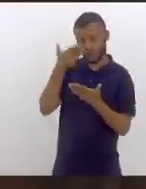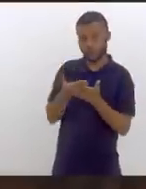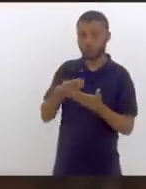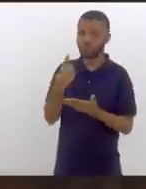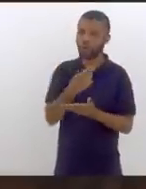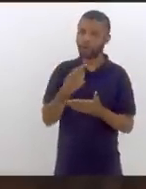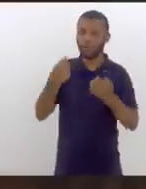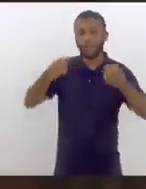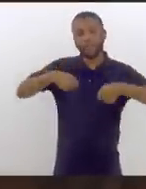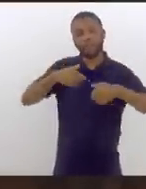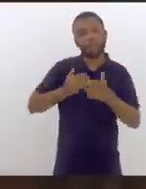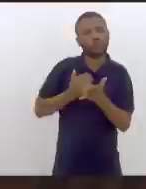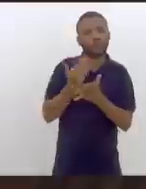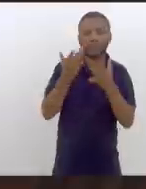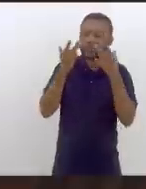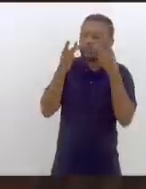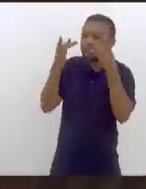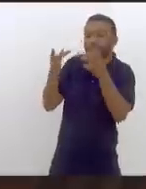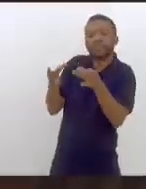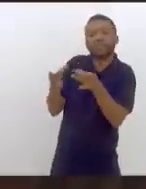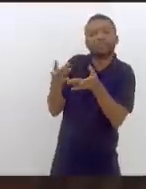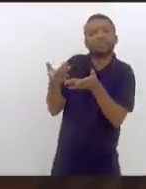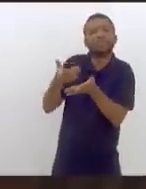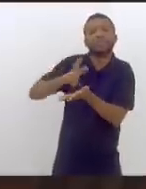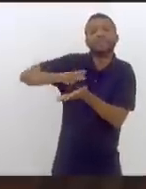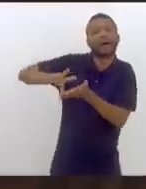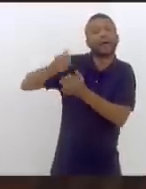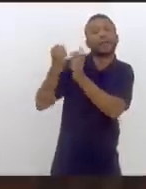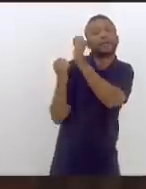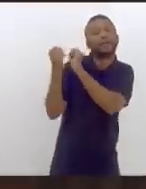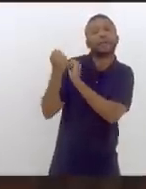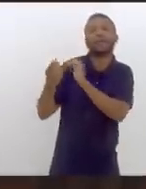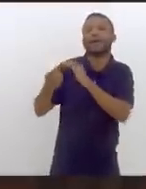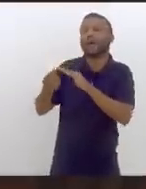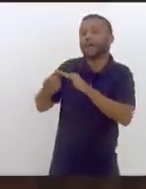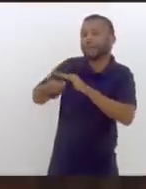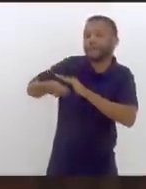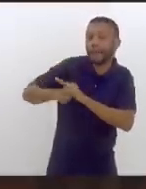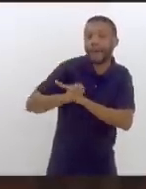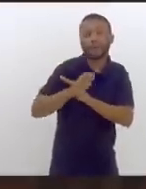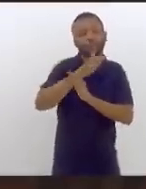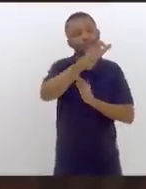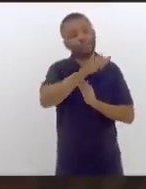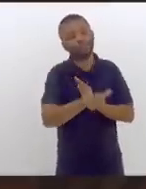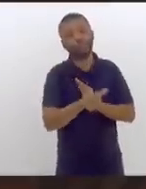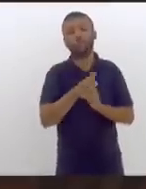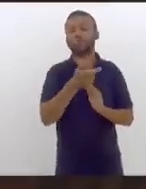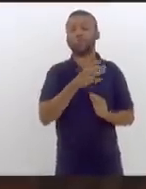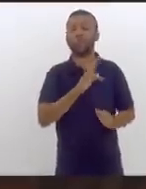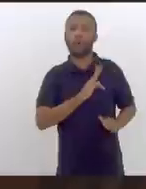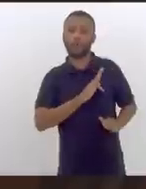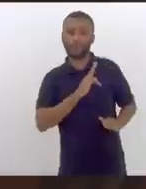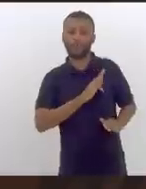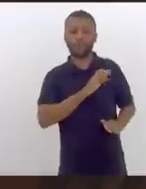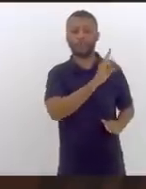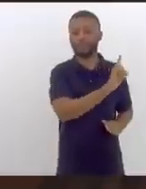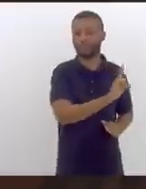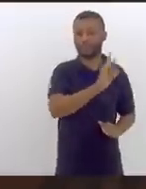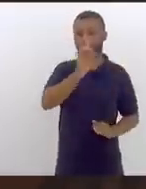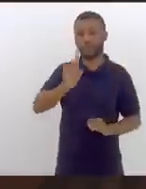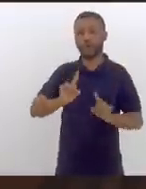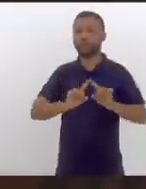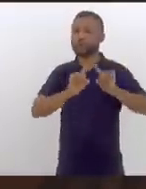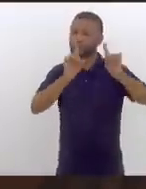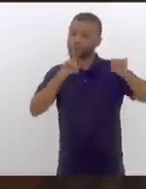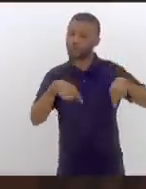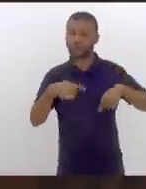olhar diferenciado tanto é que várias empresas investem muita das vezes em que no policial que vai no trabalhador